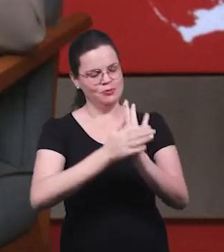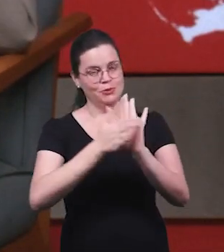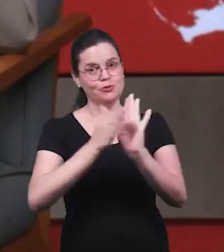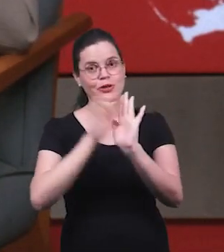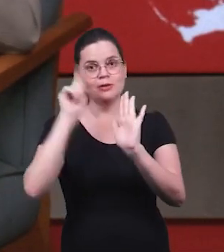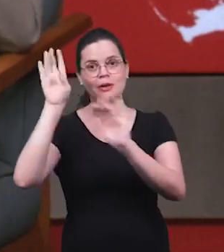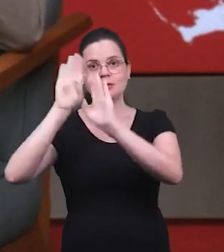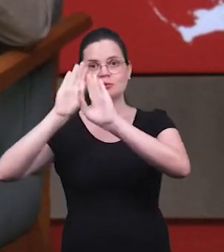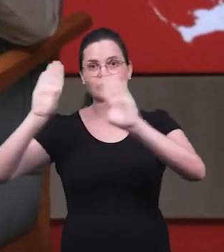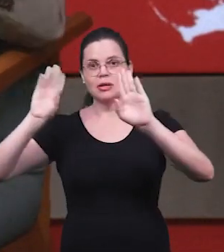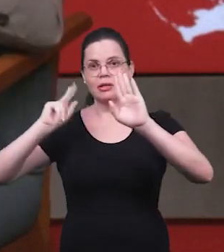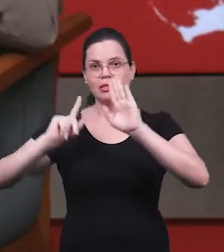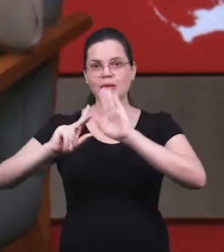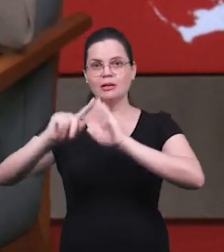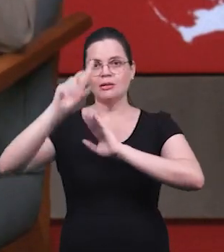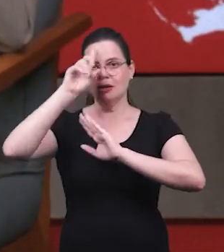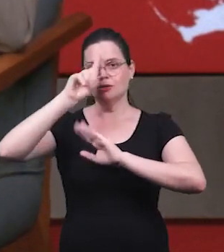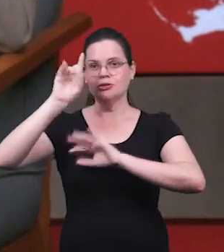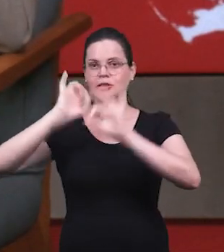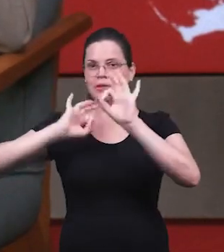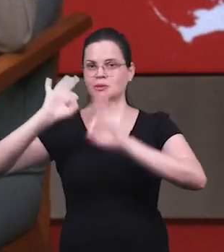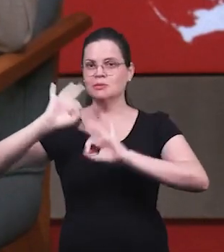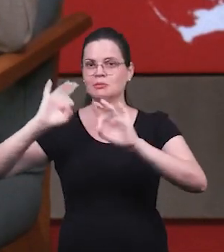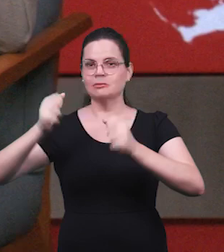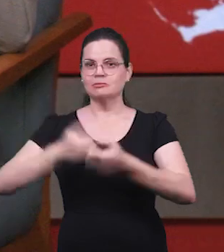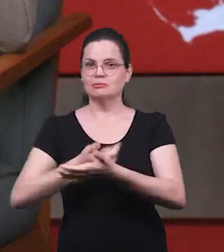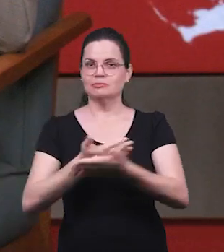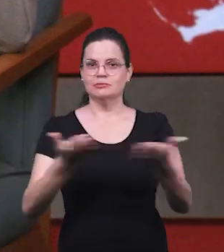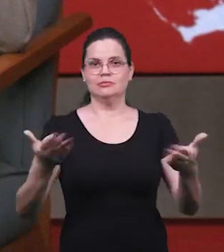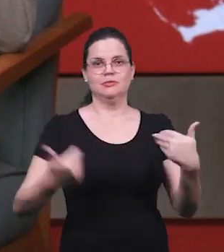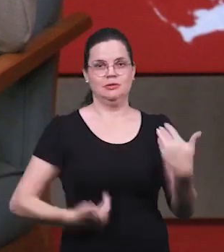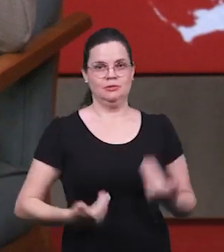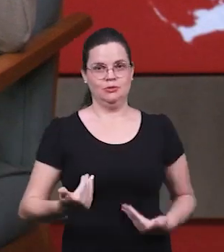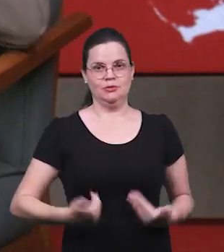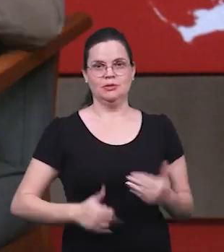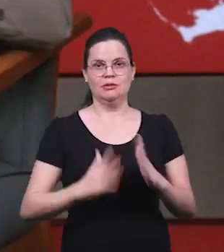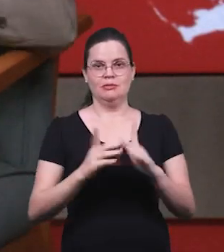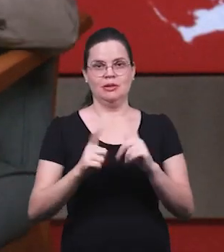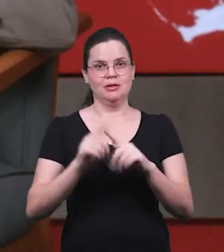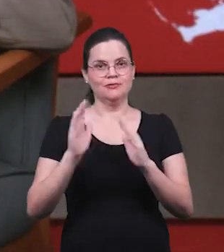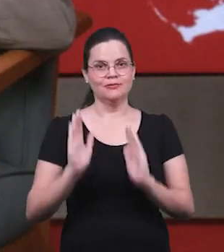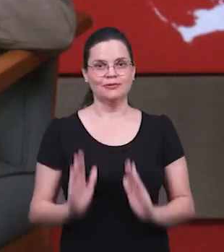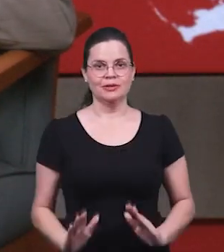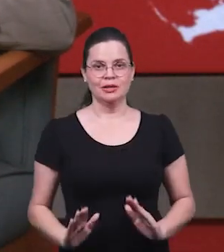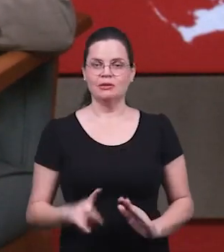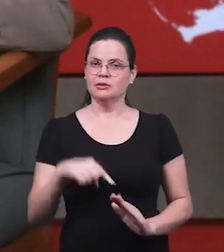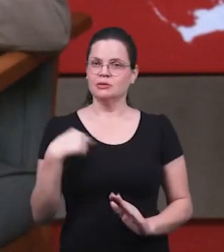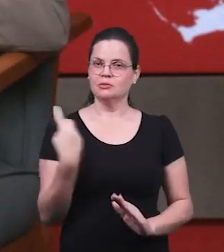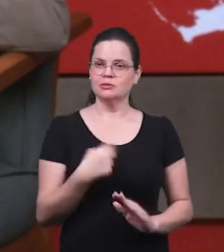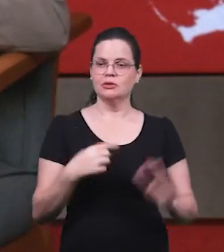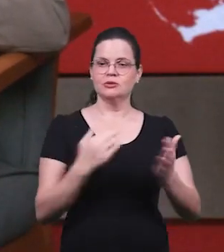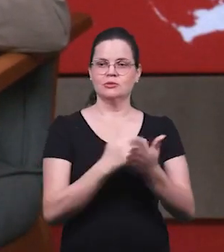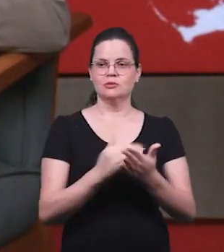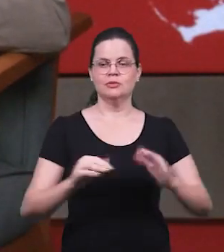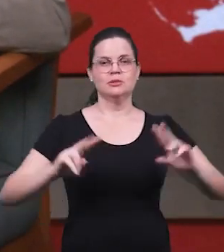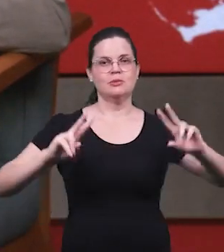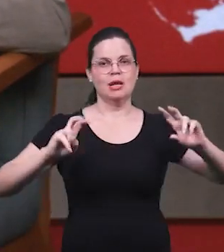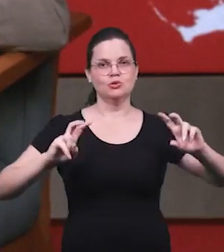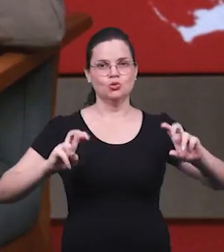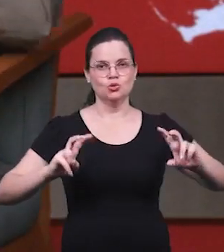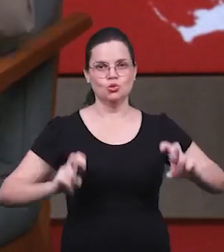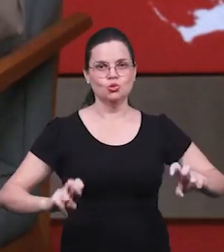da eternidade, daquilo que Deus preparou para a sua igreja. Então, quando nós abordamos certos